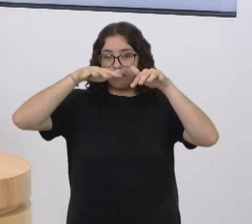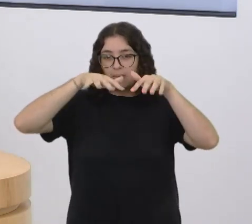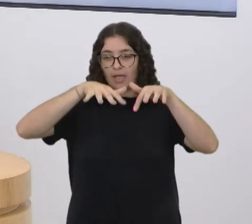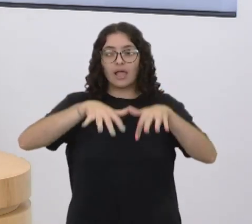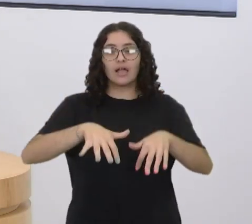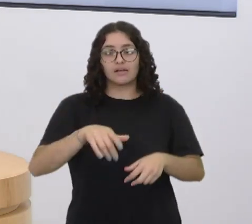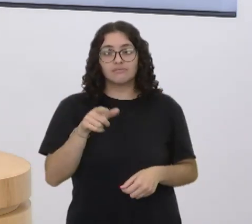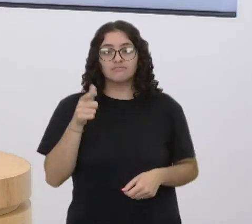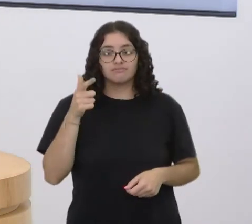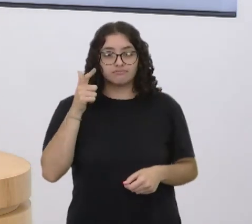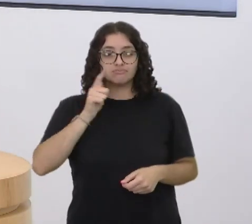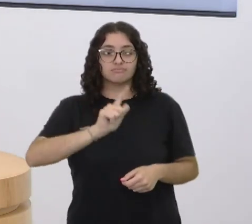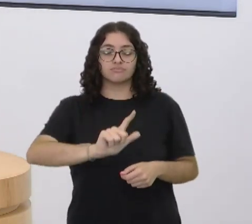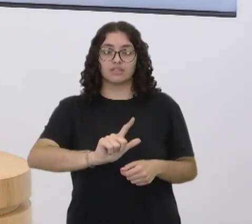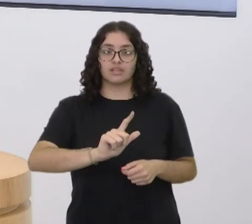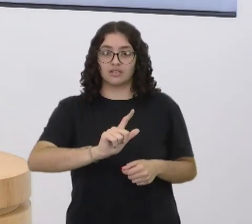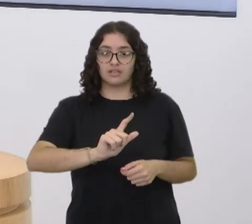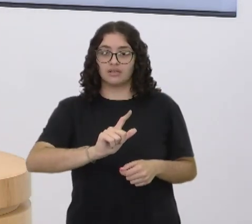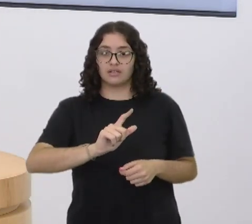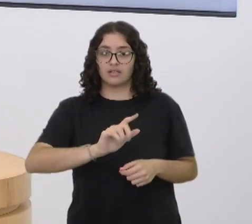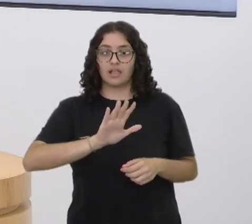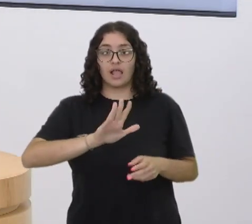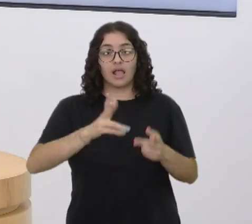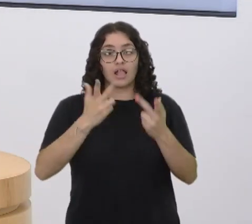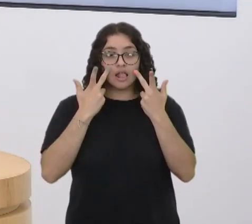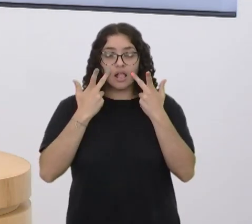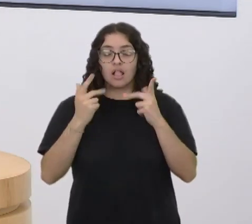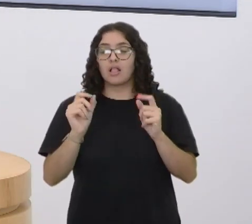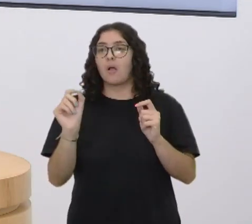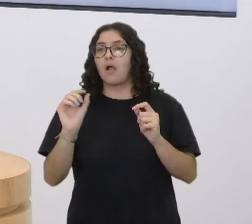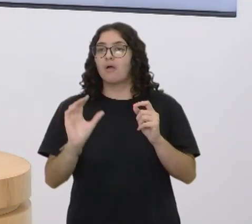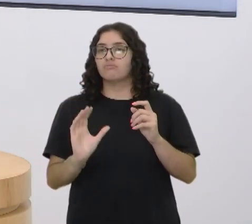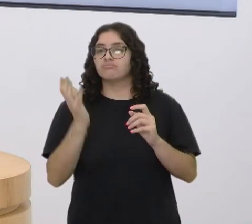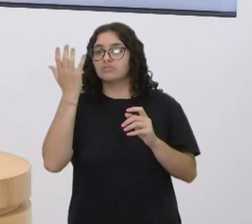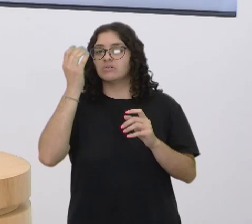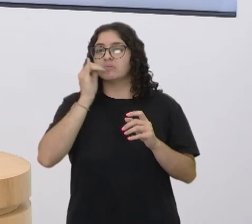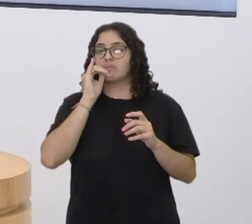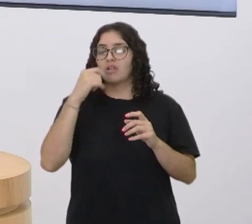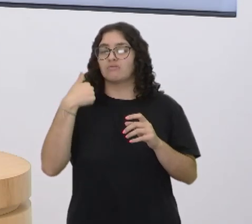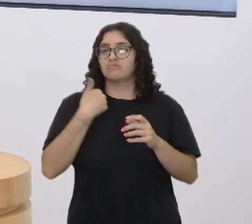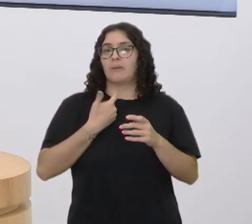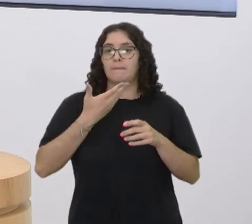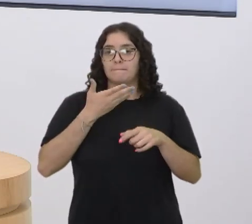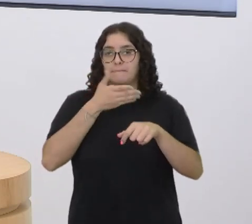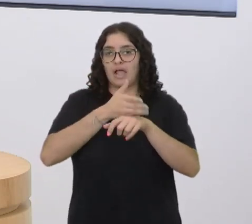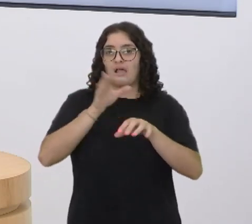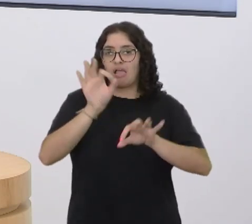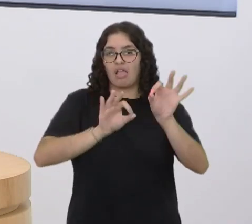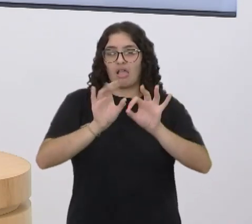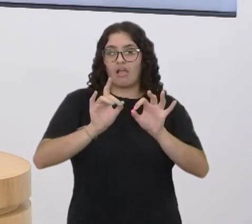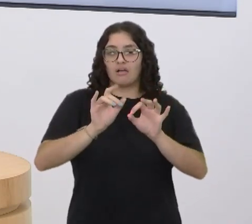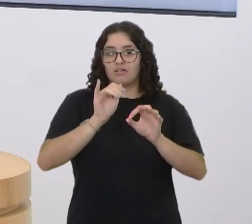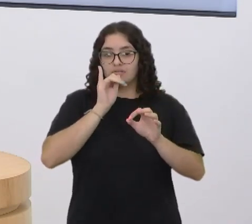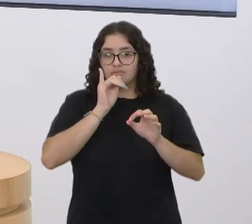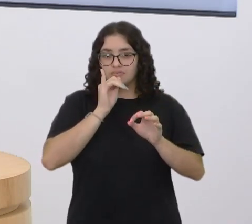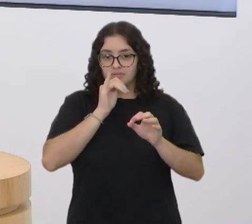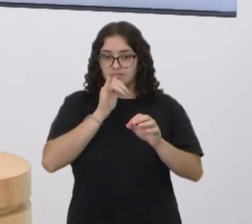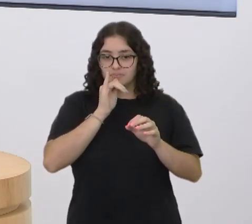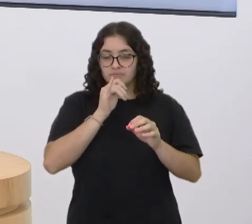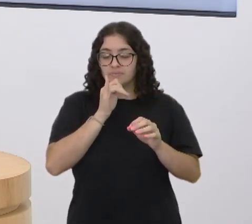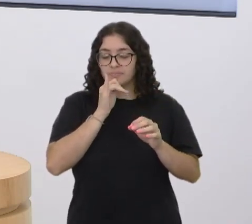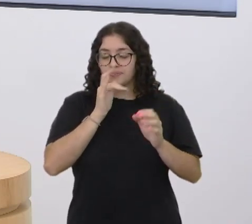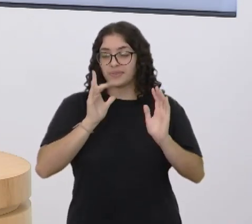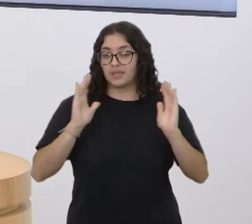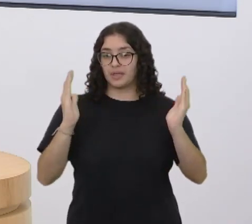Ela consegue se recuperar, desde que esse evento seja natural e não causado, tá? Quando a gente fala, por exemplo, sobre a quebra de uma barragem que inunda